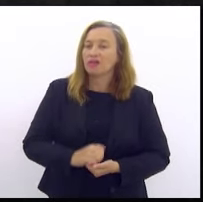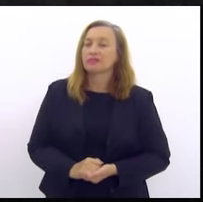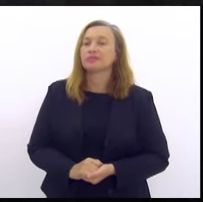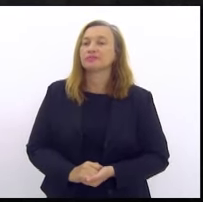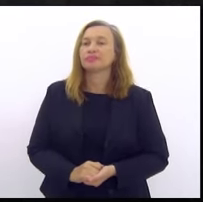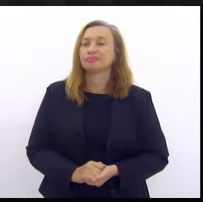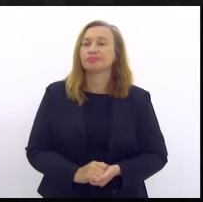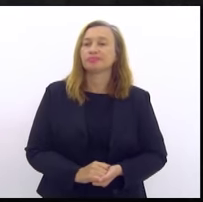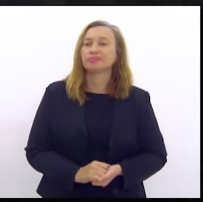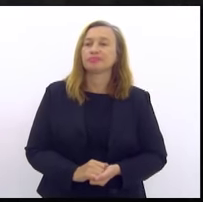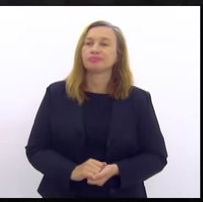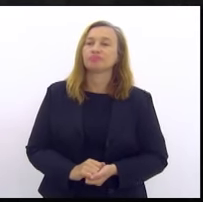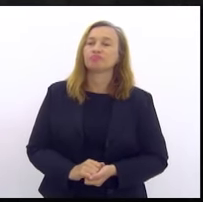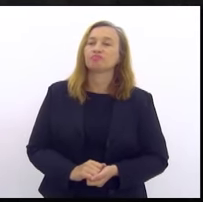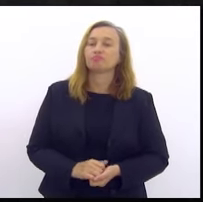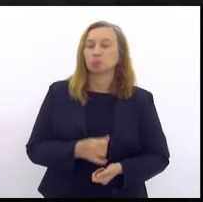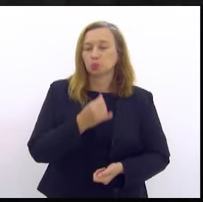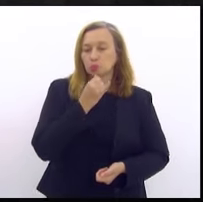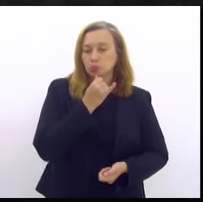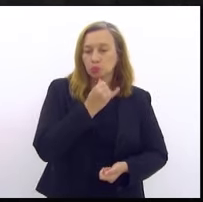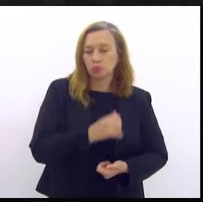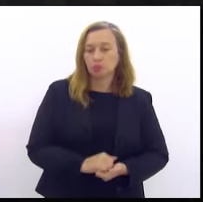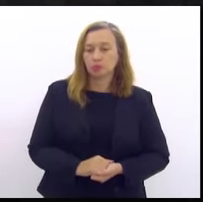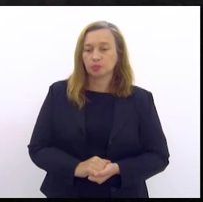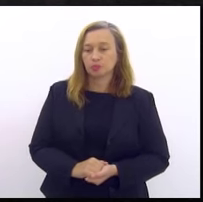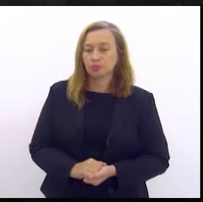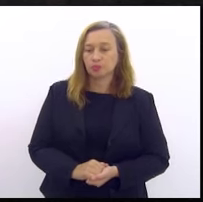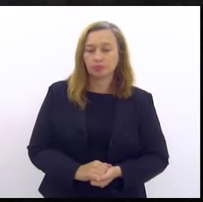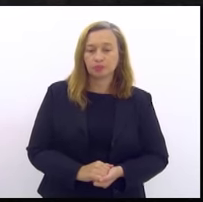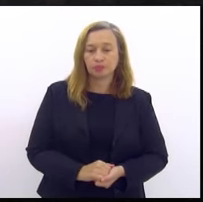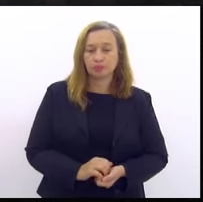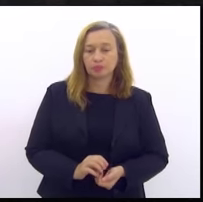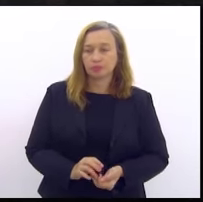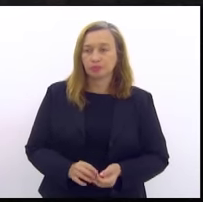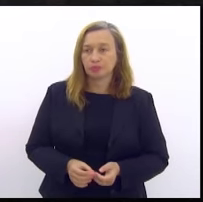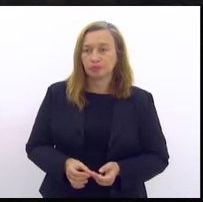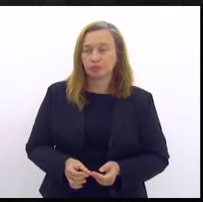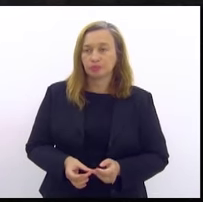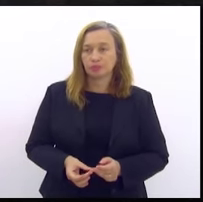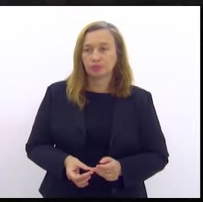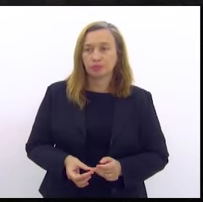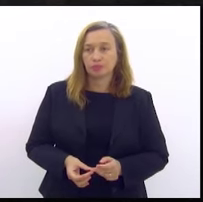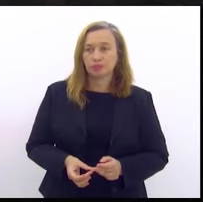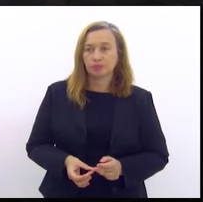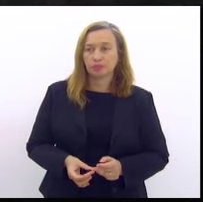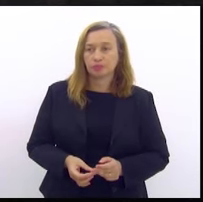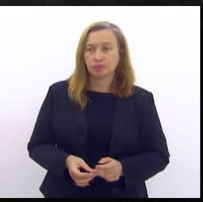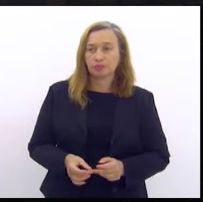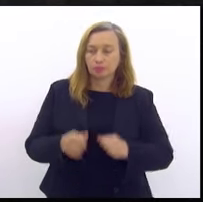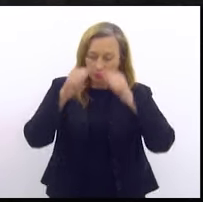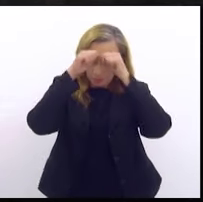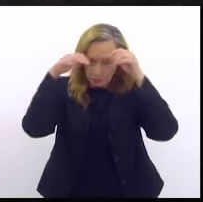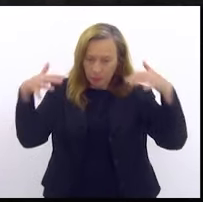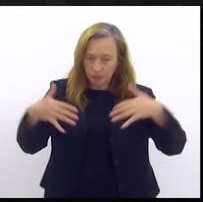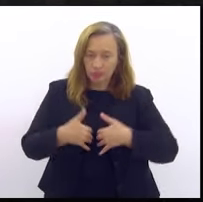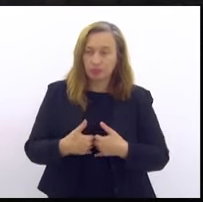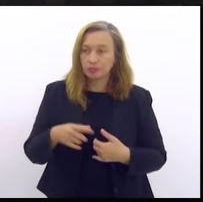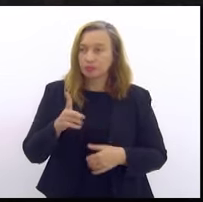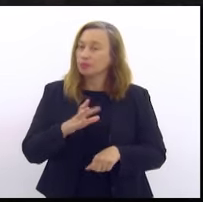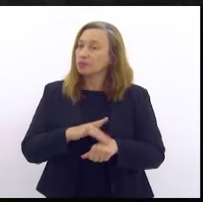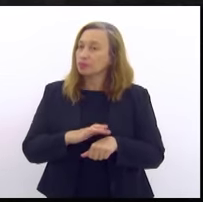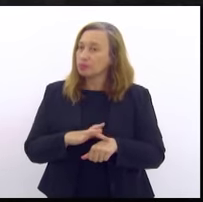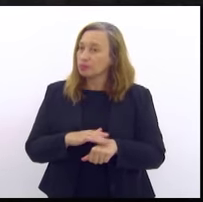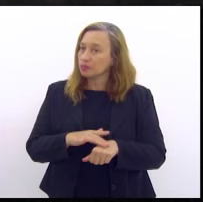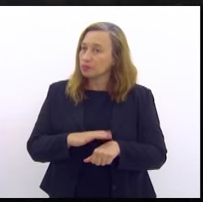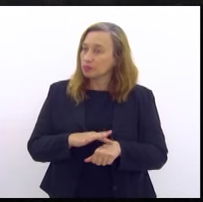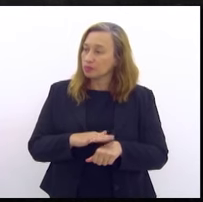fica a nossa indignação e dizer que o autismo não é uma doença, mas é uma condição